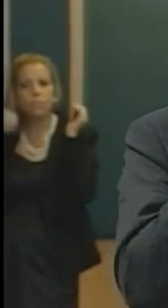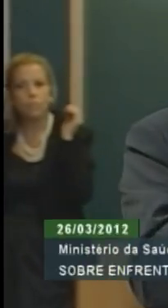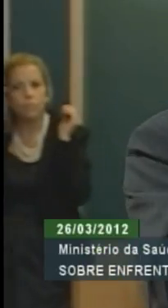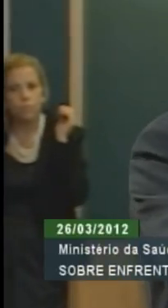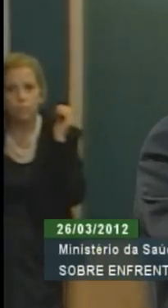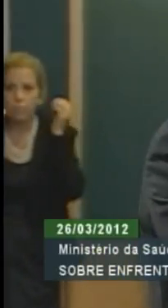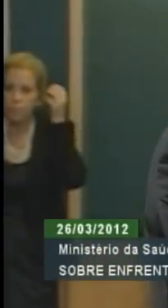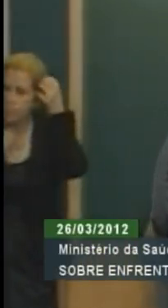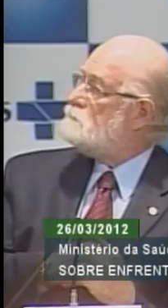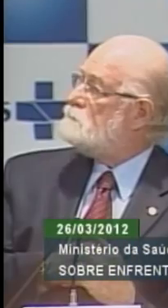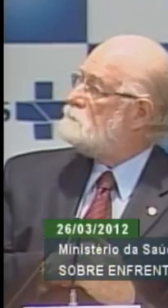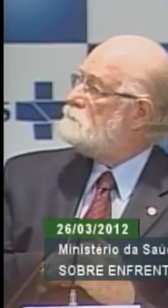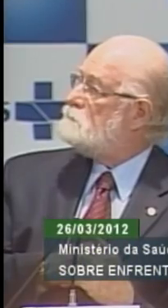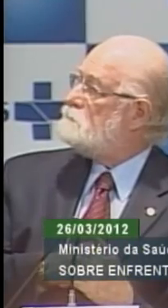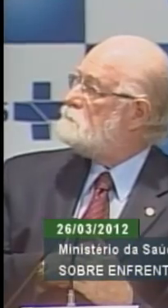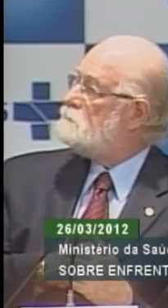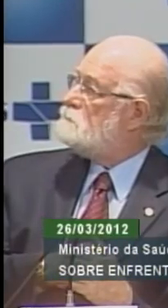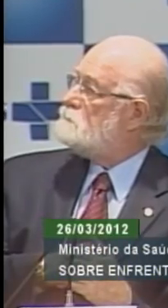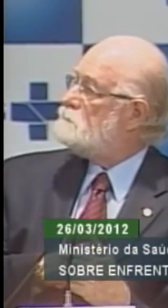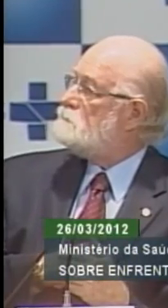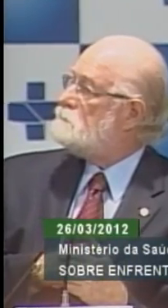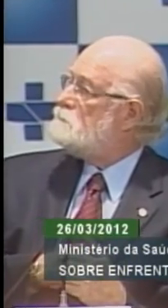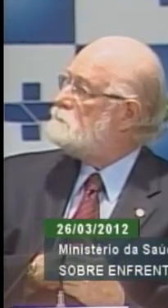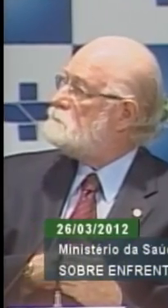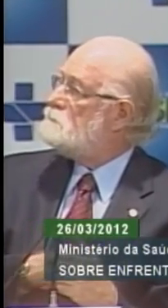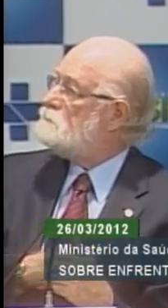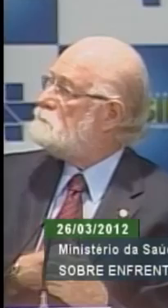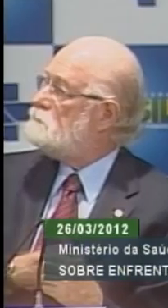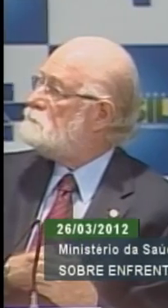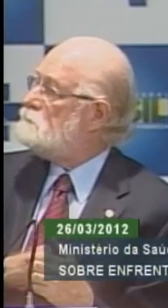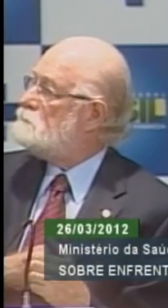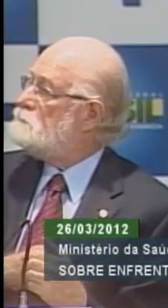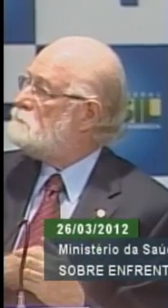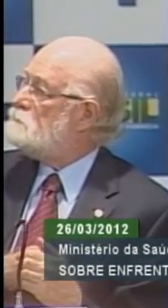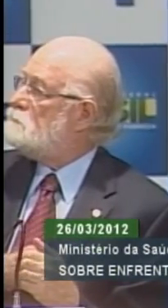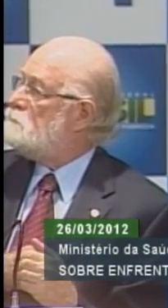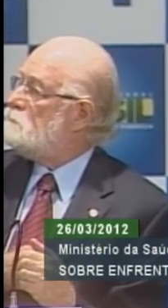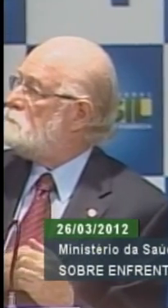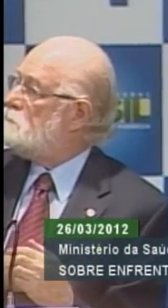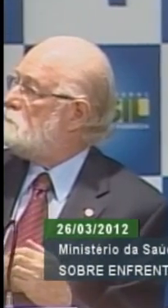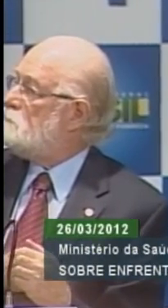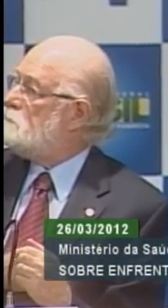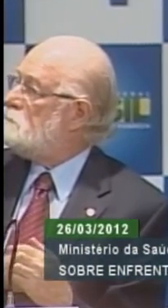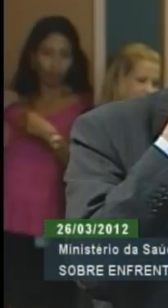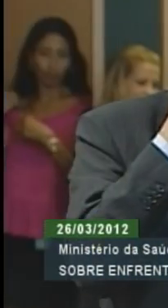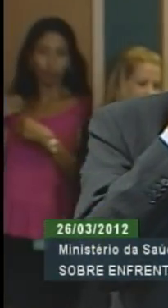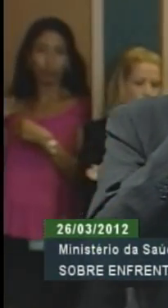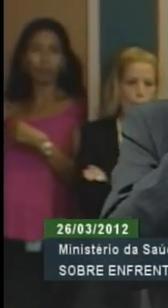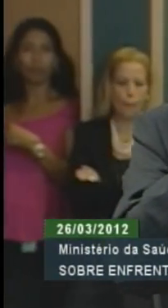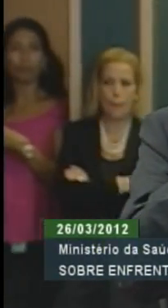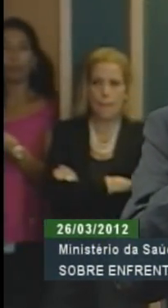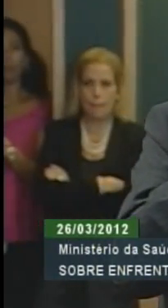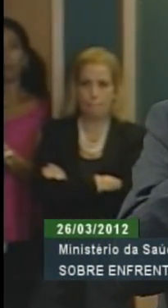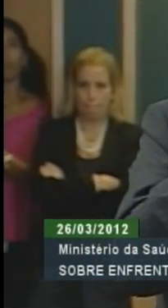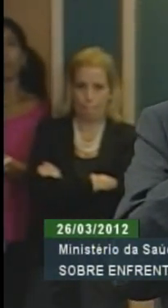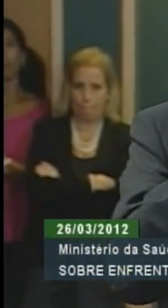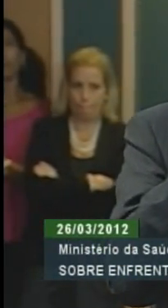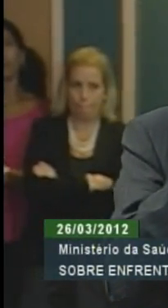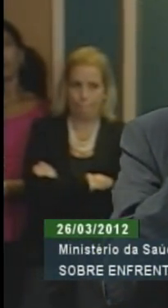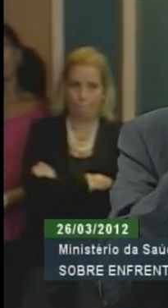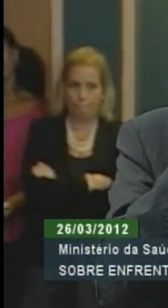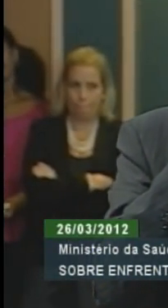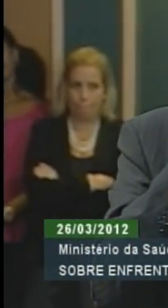ter testemunhais, anúncios testemunhais, são pessoas que normalmente dão declarações de casos que passaram, ou então de